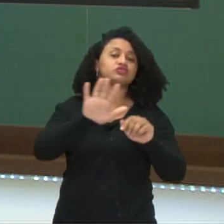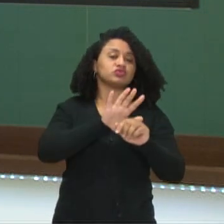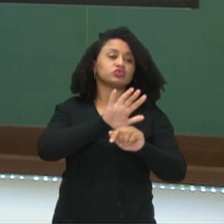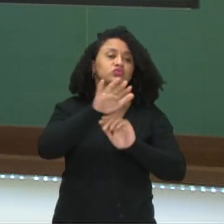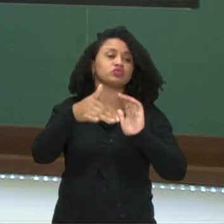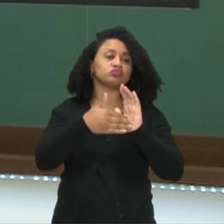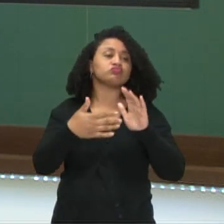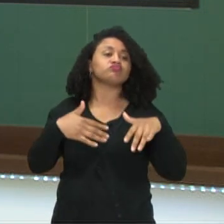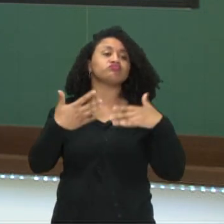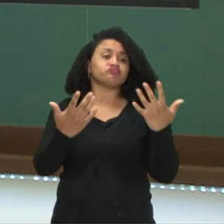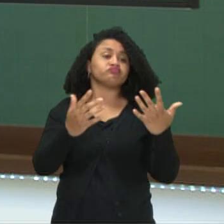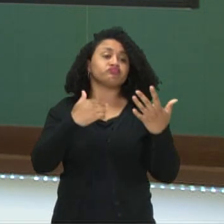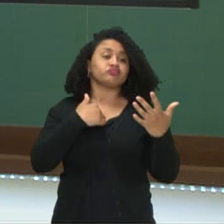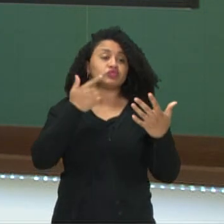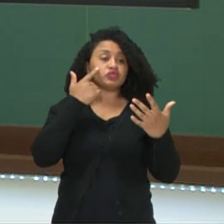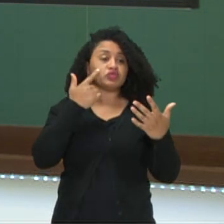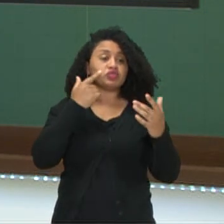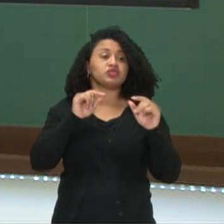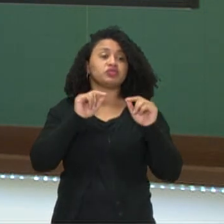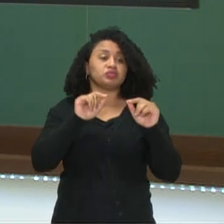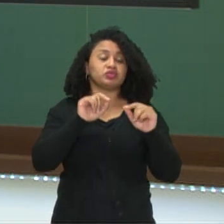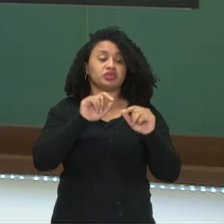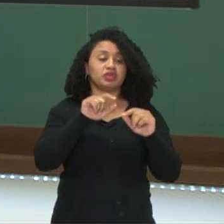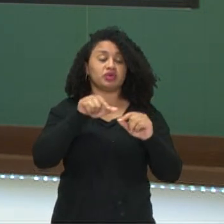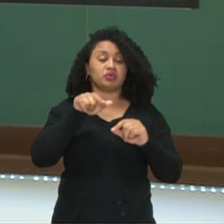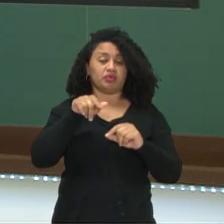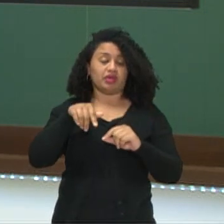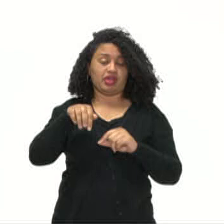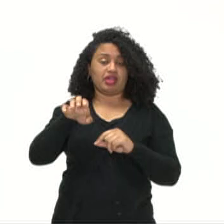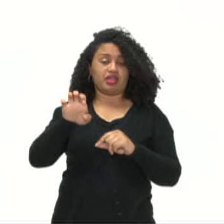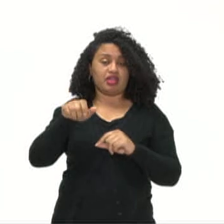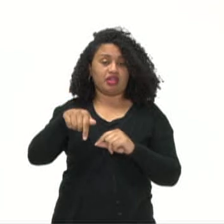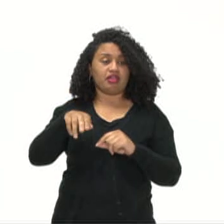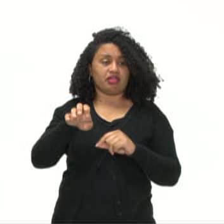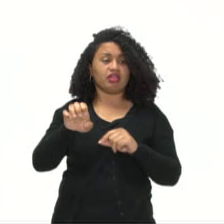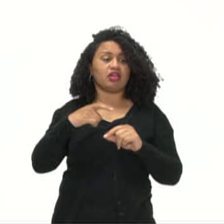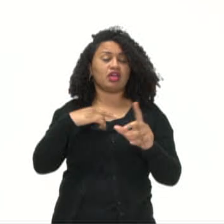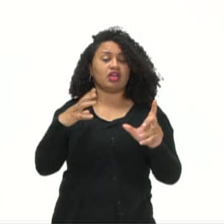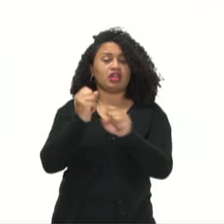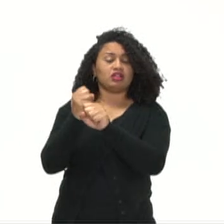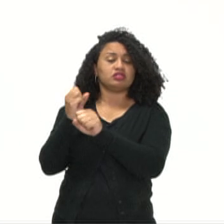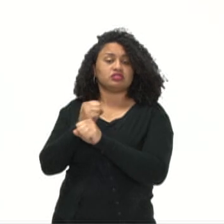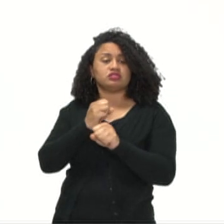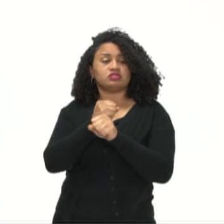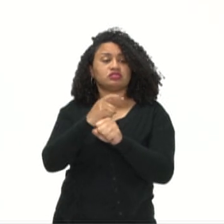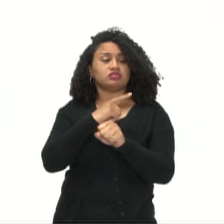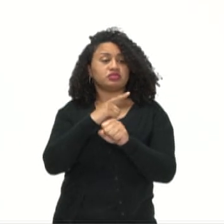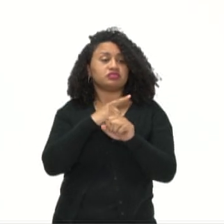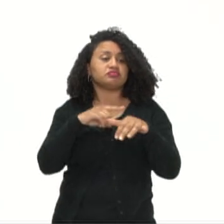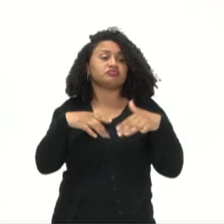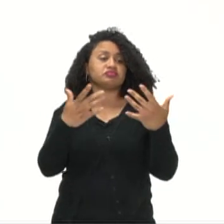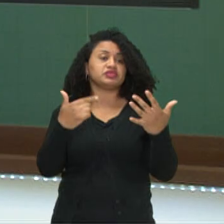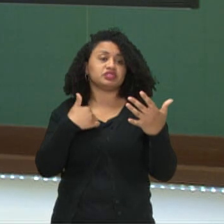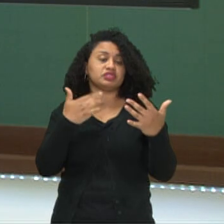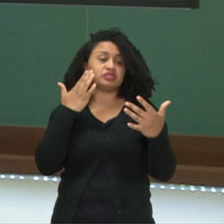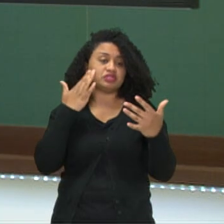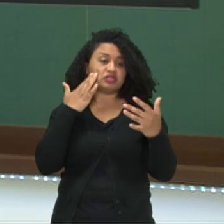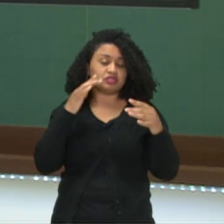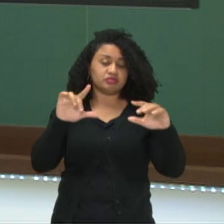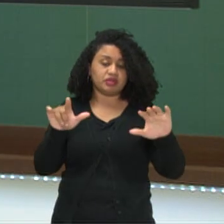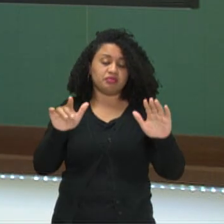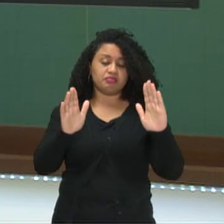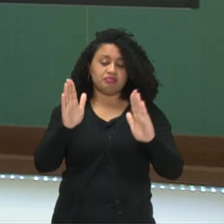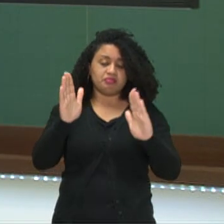Ora, nós vimos que a capacitância equivalente é a soma das capacitâncias ligadas em paralelo. Essas duas estão ligadas em